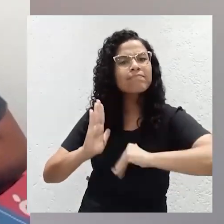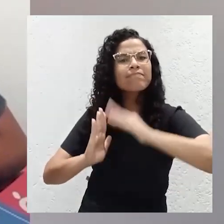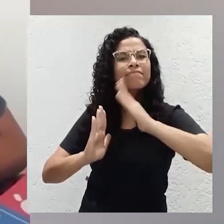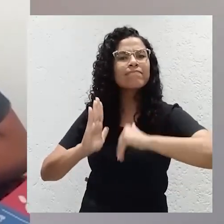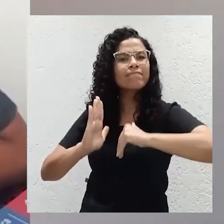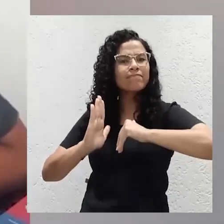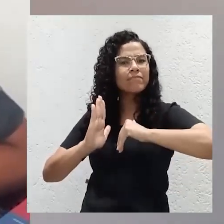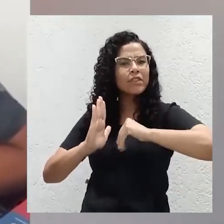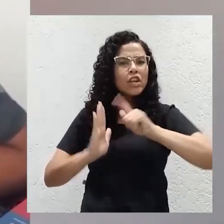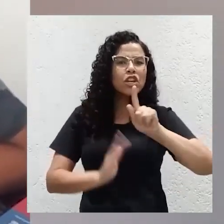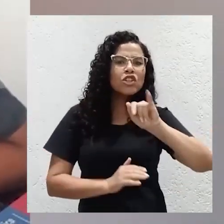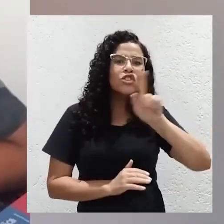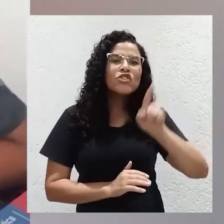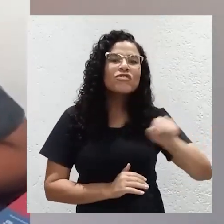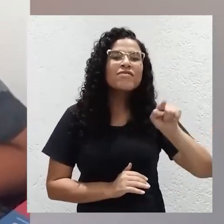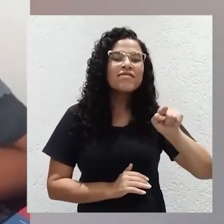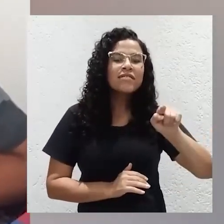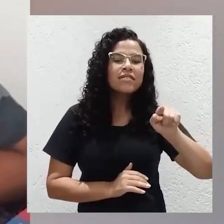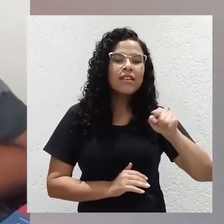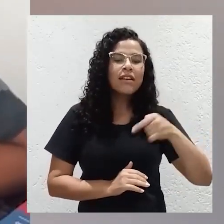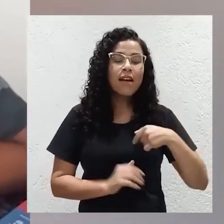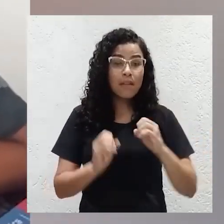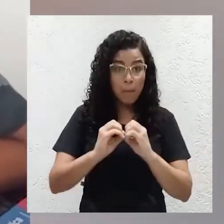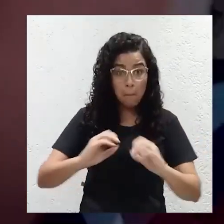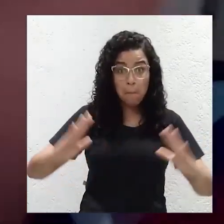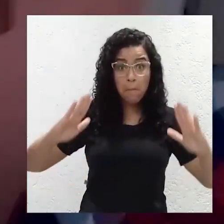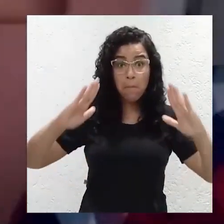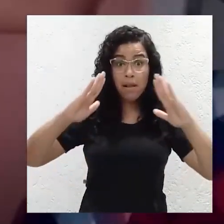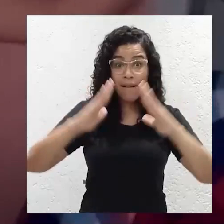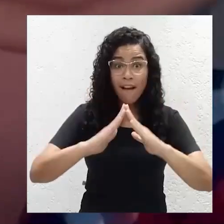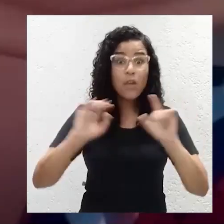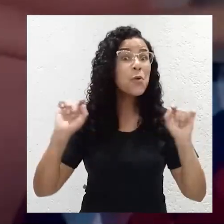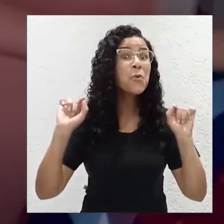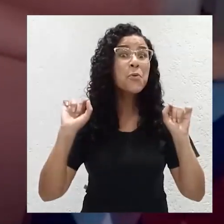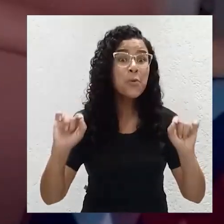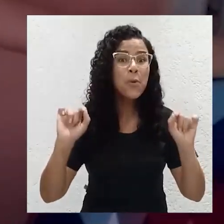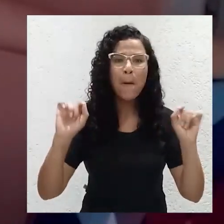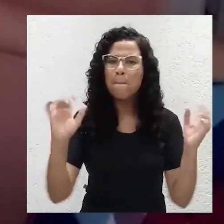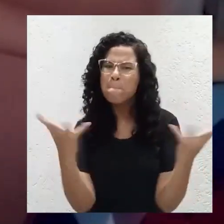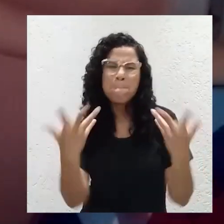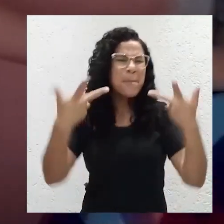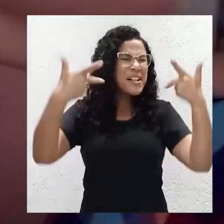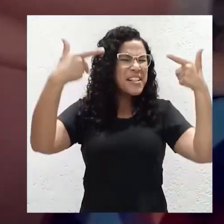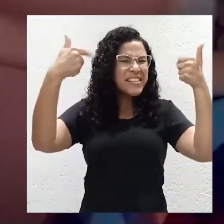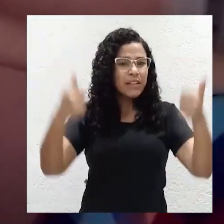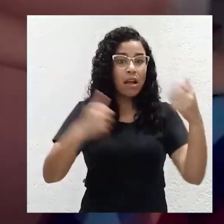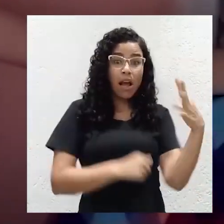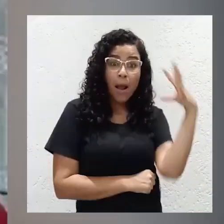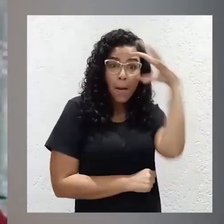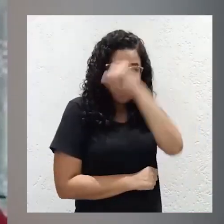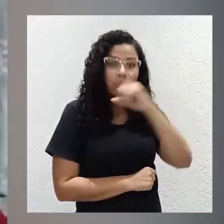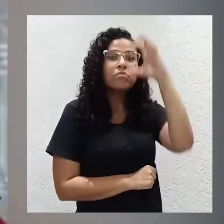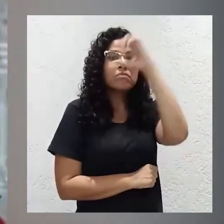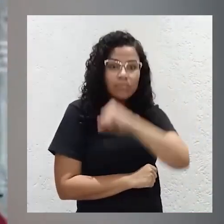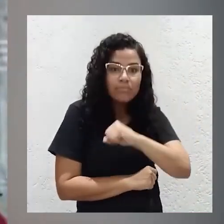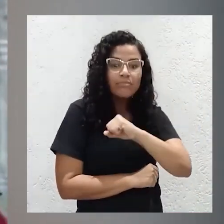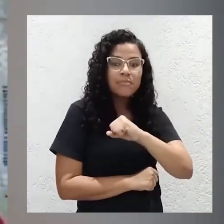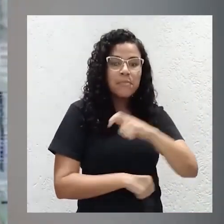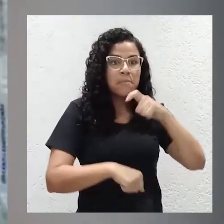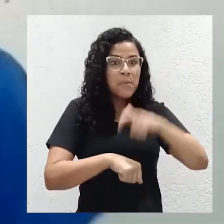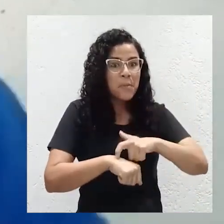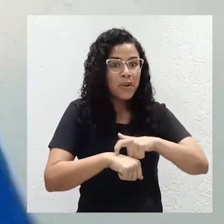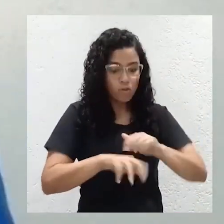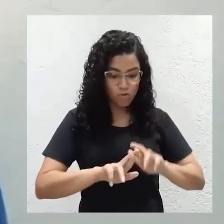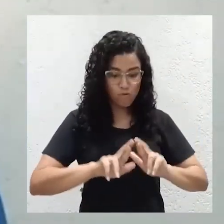com pintura, com giz de cera. Saberes em Casa, pessoal, pra mim maravilhoso. É um